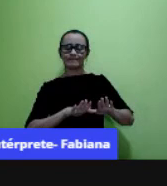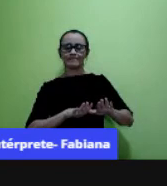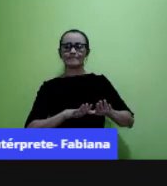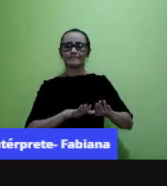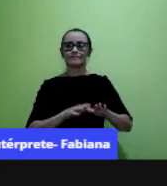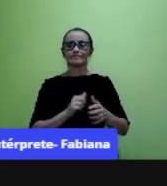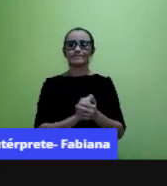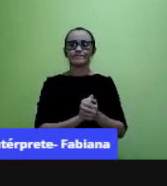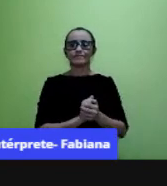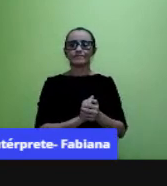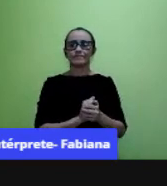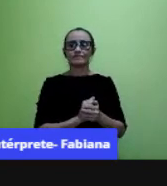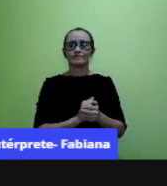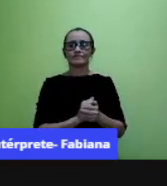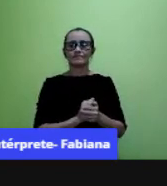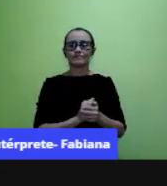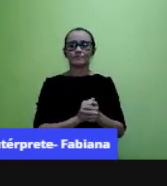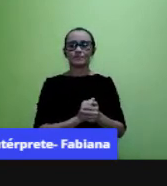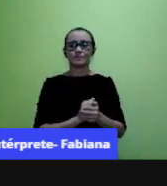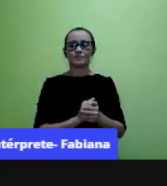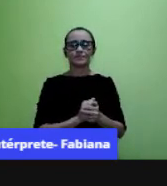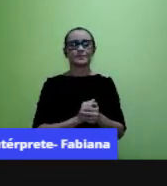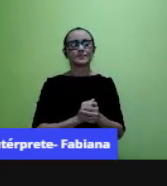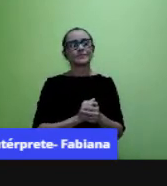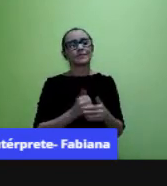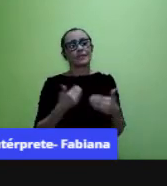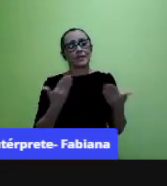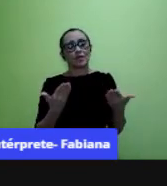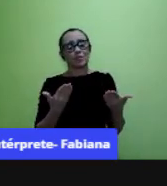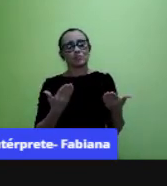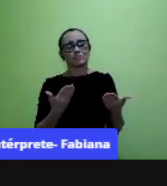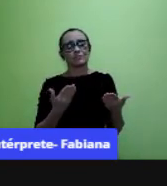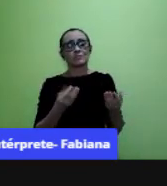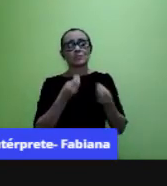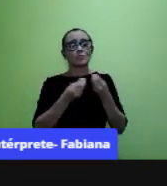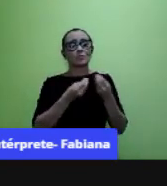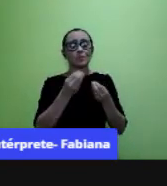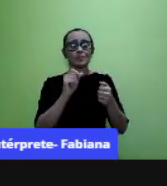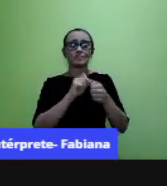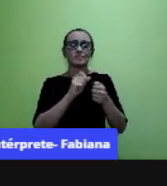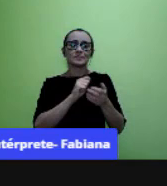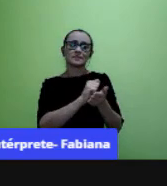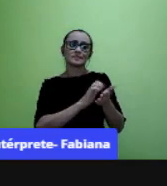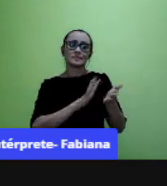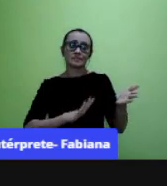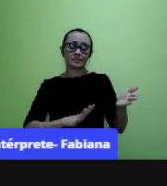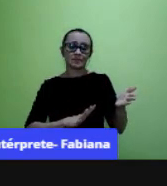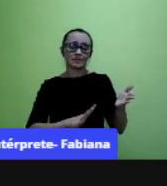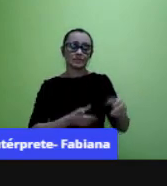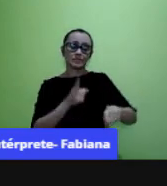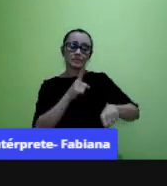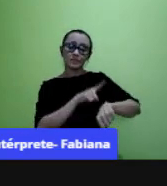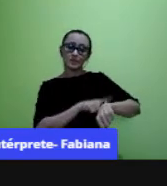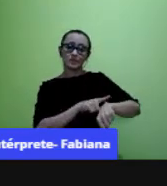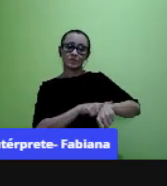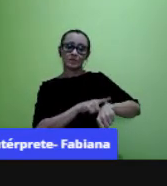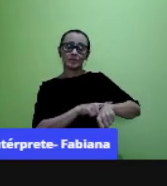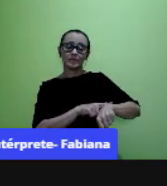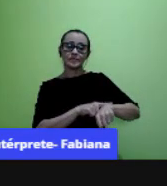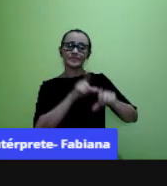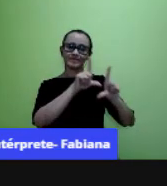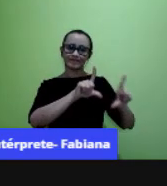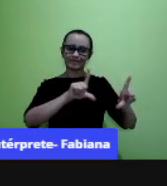podemos fomentar o movimento. É nisso que nós vamos discutir agora, neste momento, com o próximo slide. Vamos